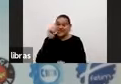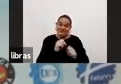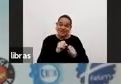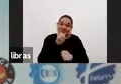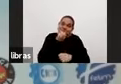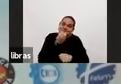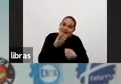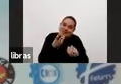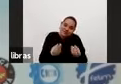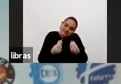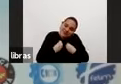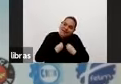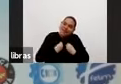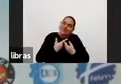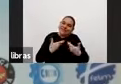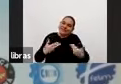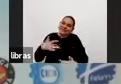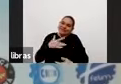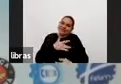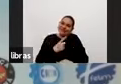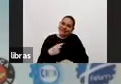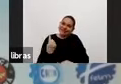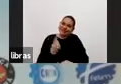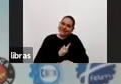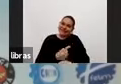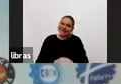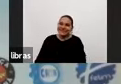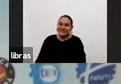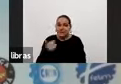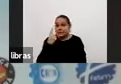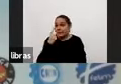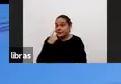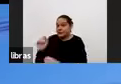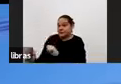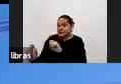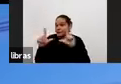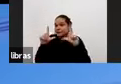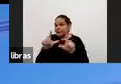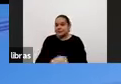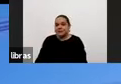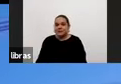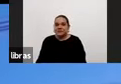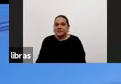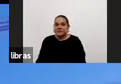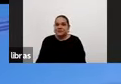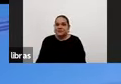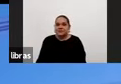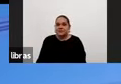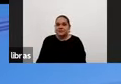saúde também não dá para esquecer. É com você, Fernando. Vamos começar.